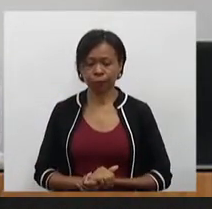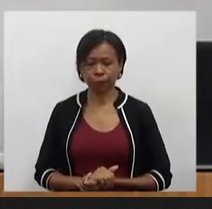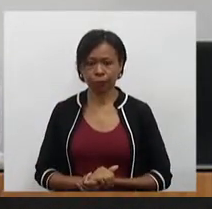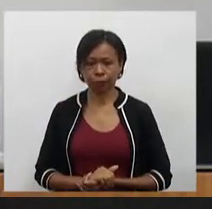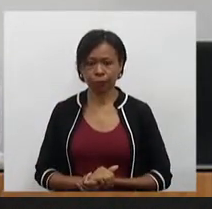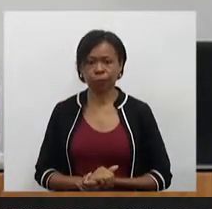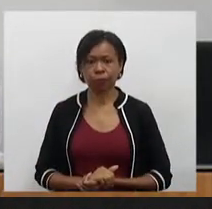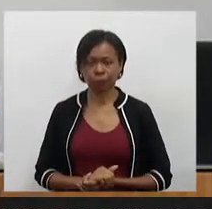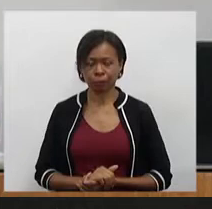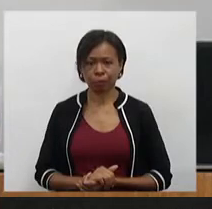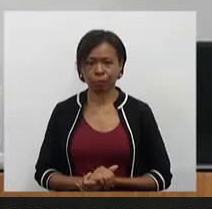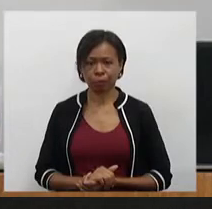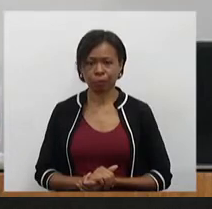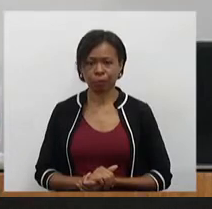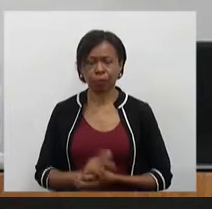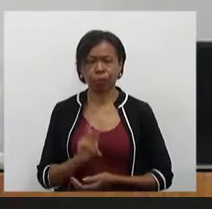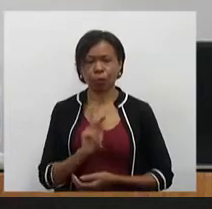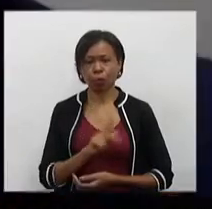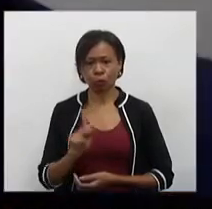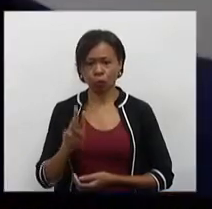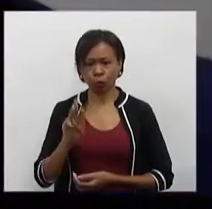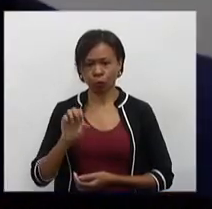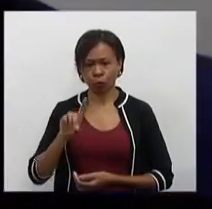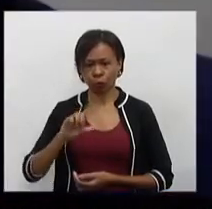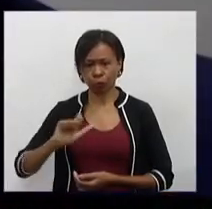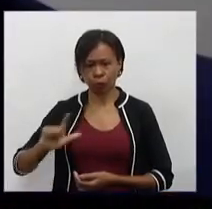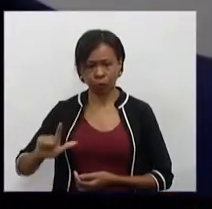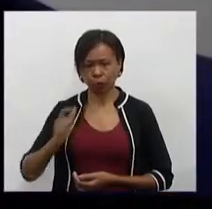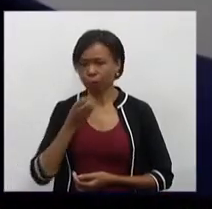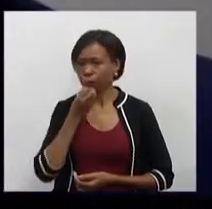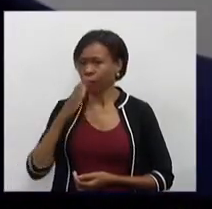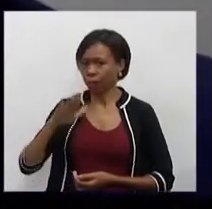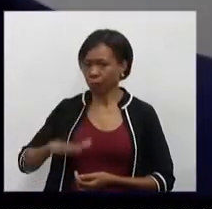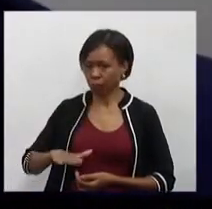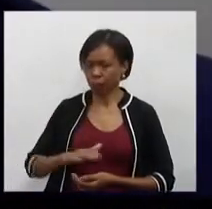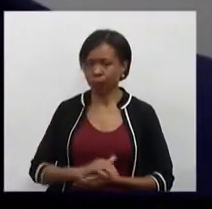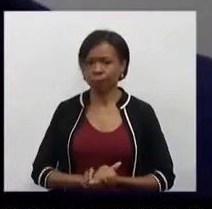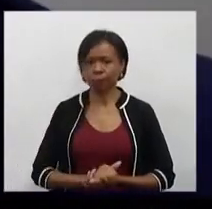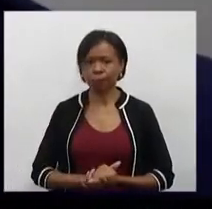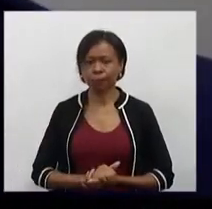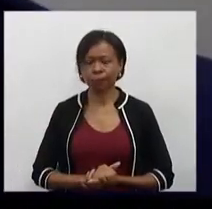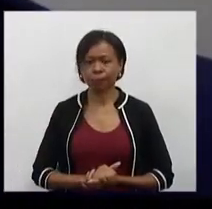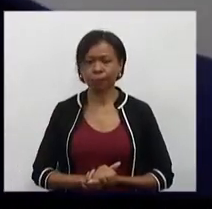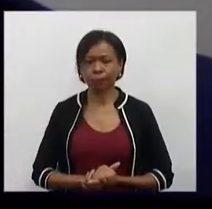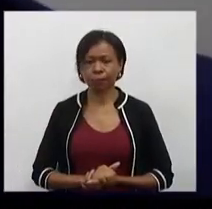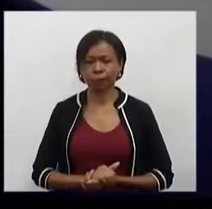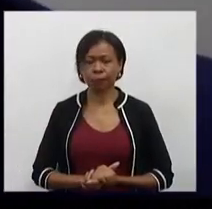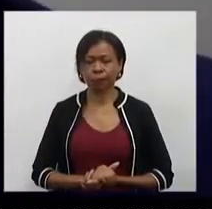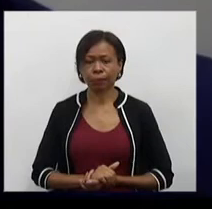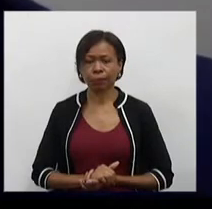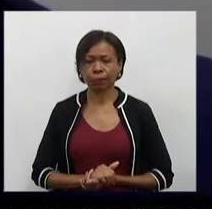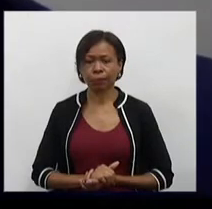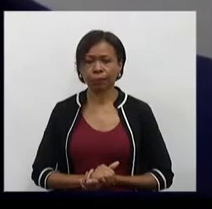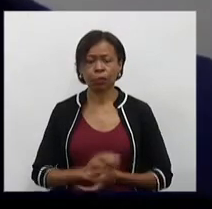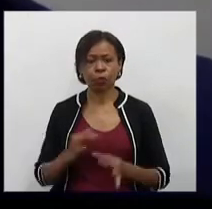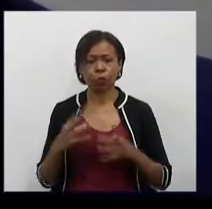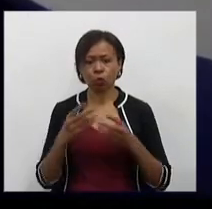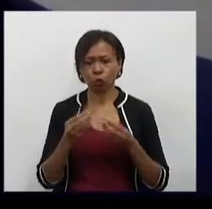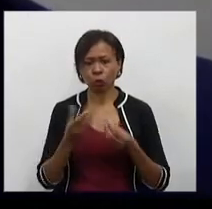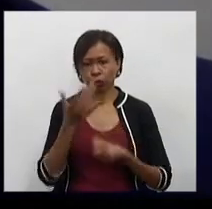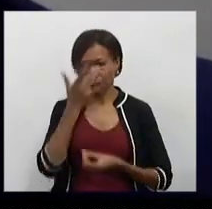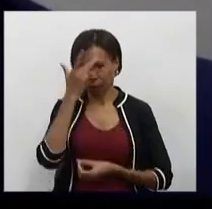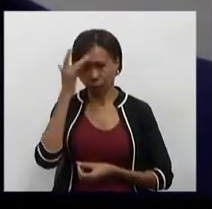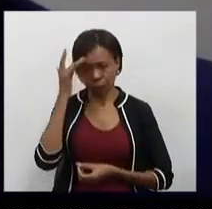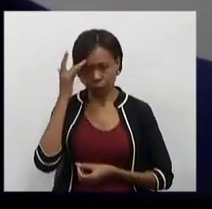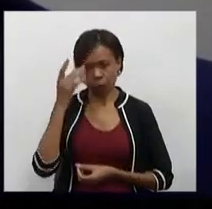Boa tarde, presidente, professor Wendel. Boa tarde. A quem cumprimento os demais presentes. Faço